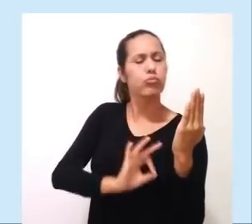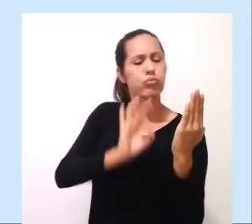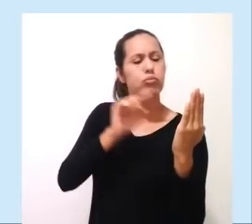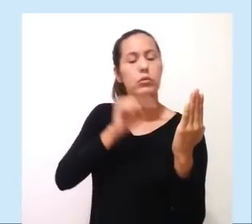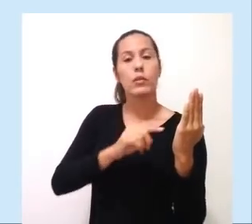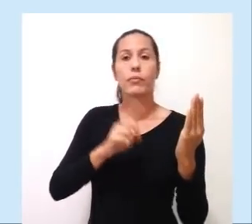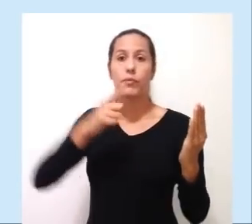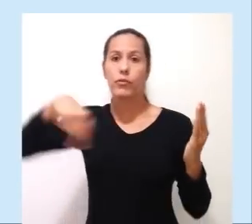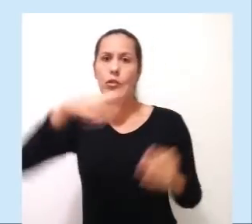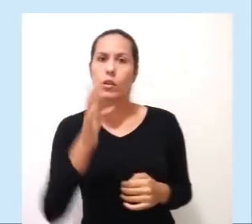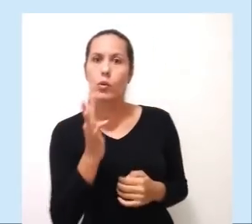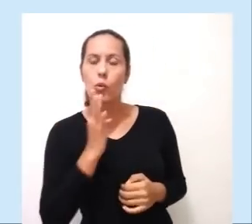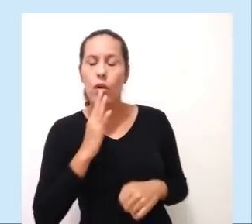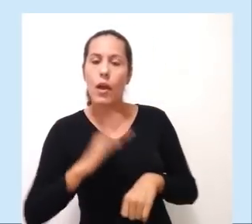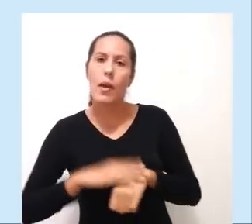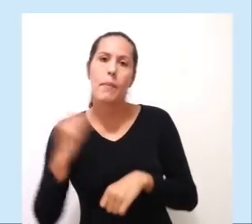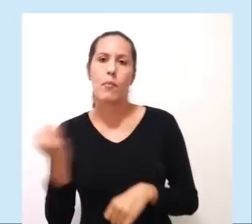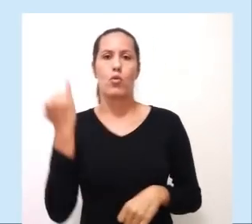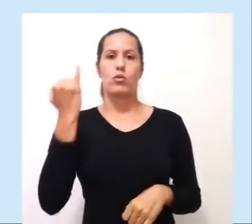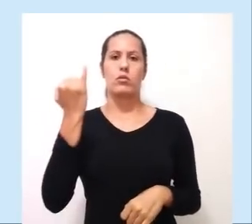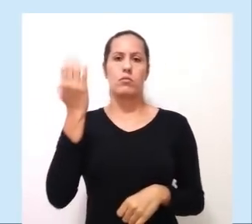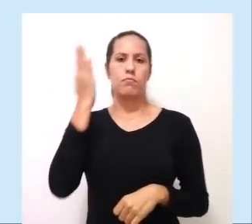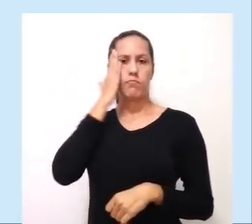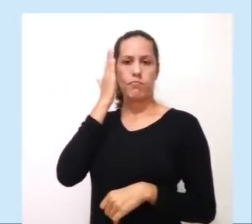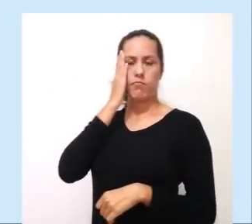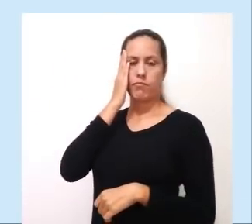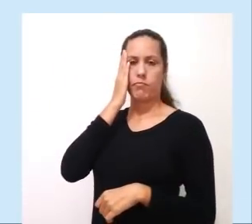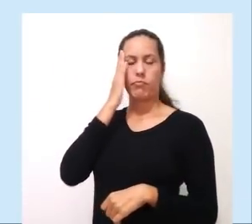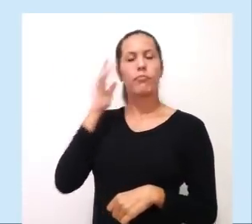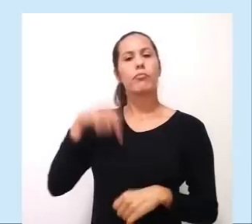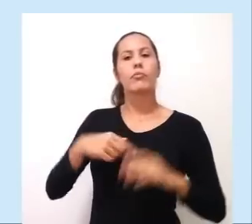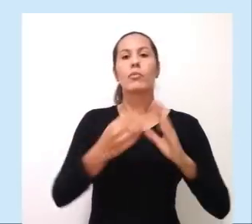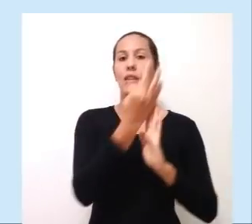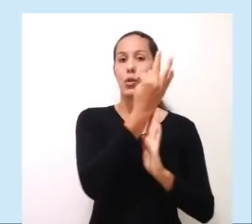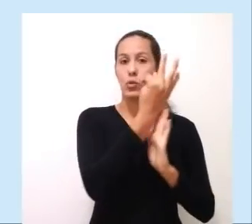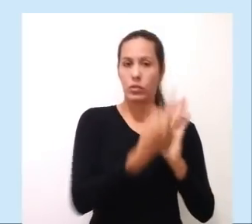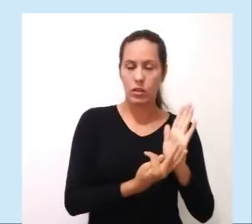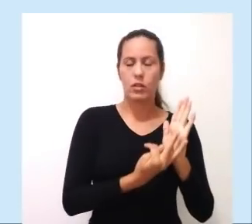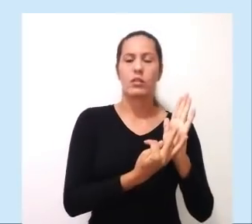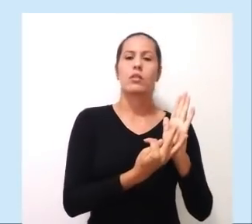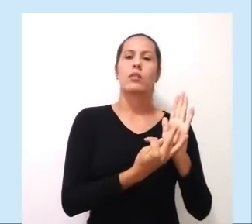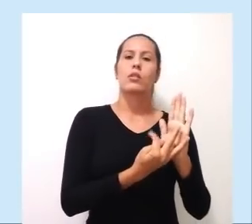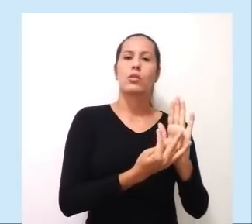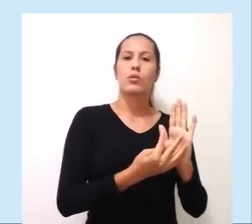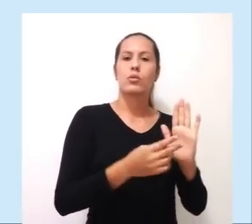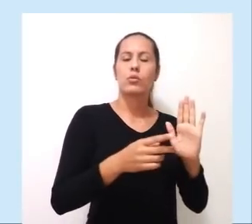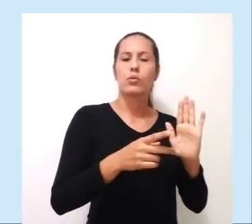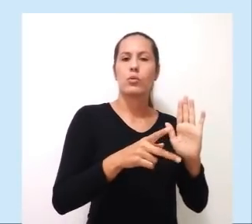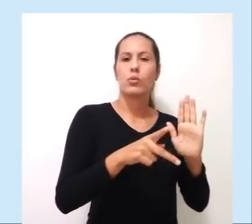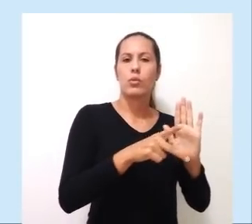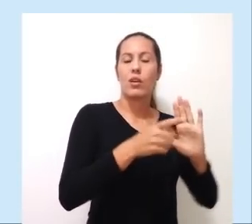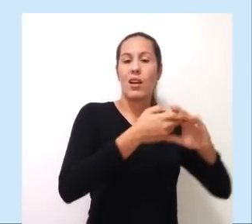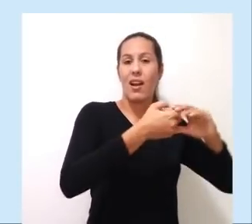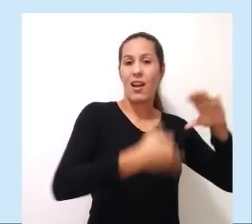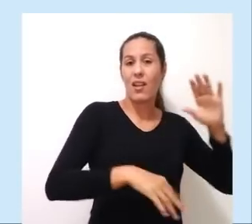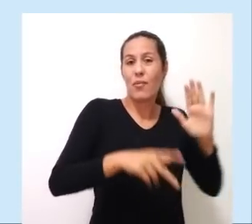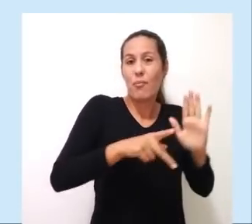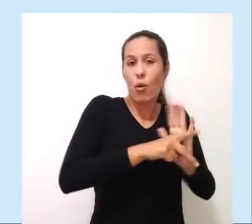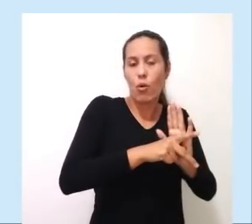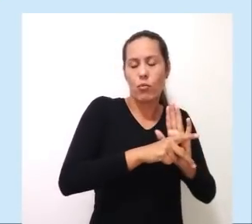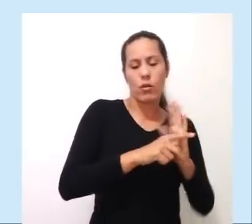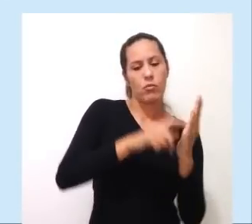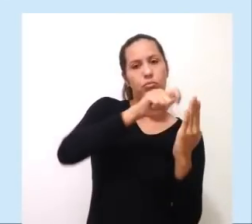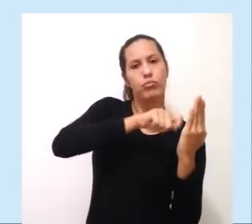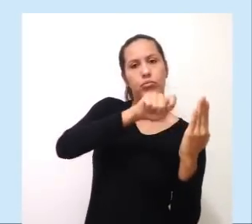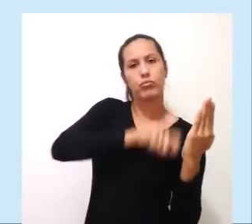Então, conhecer é importante saber. Então, trata-se de um texto que possui características próprias de Constituição. E nós